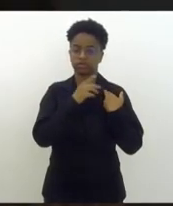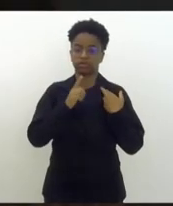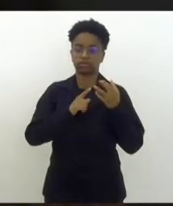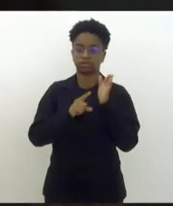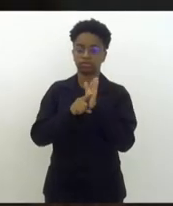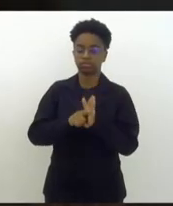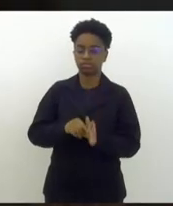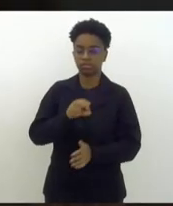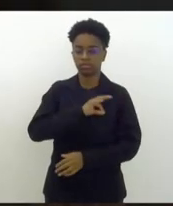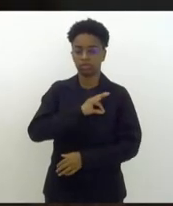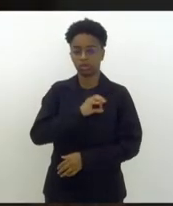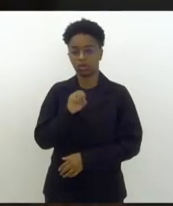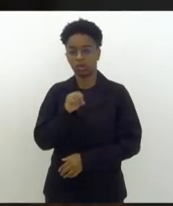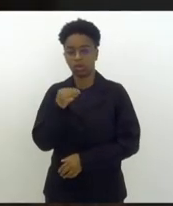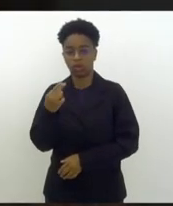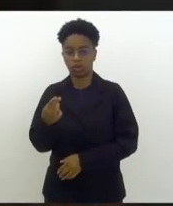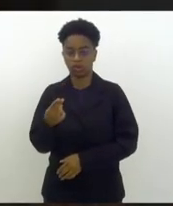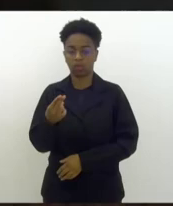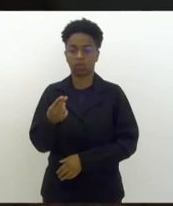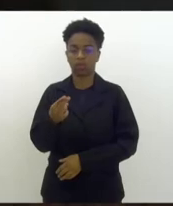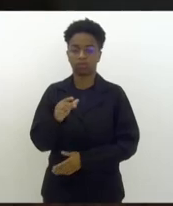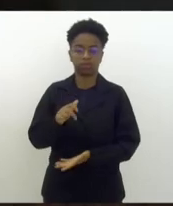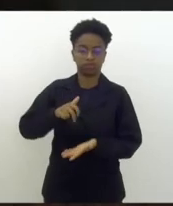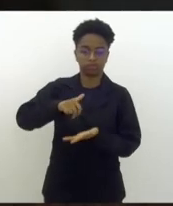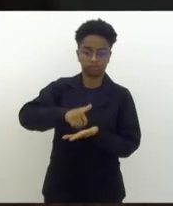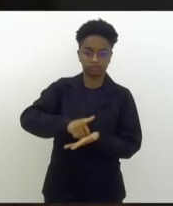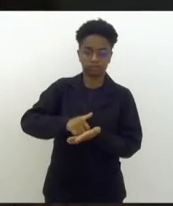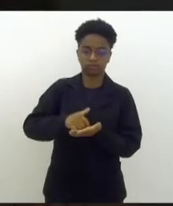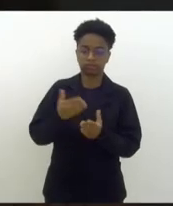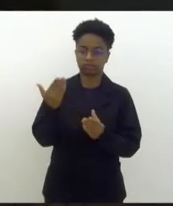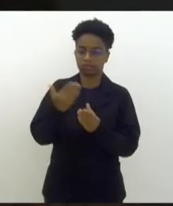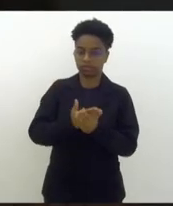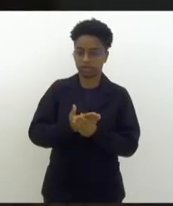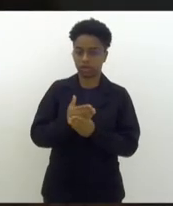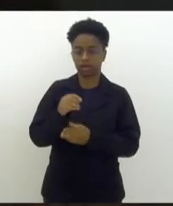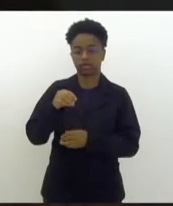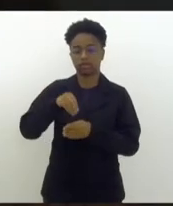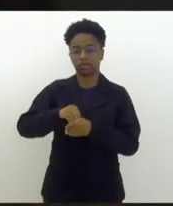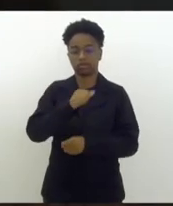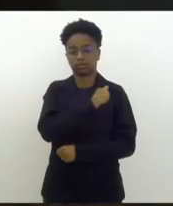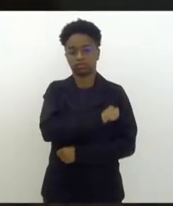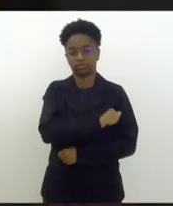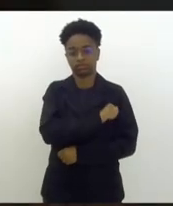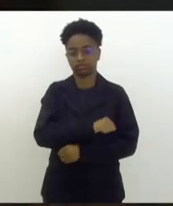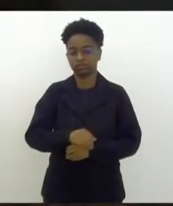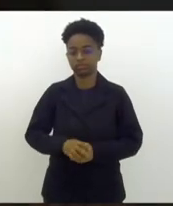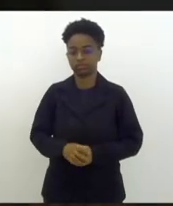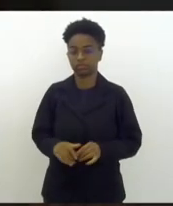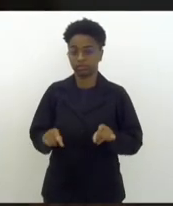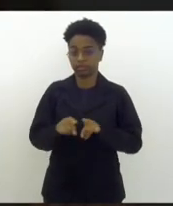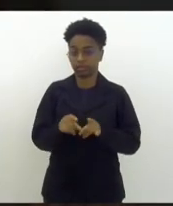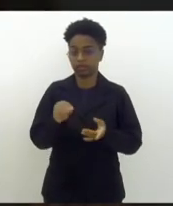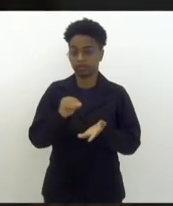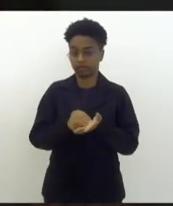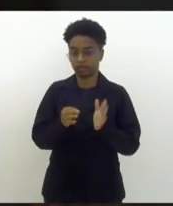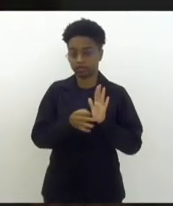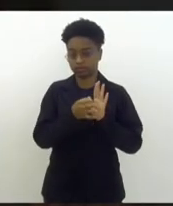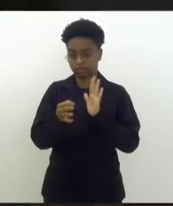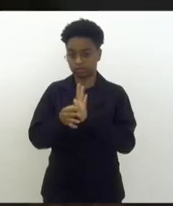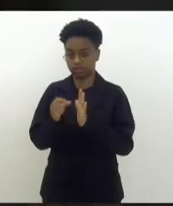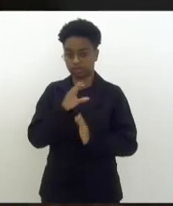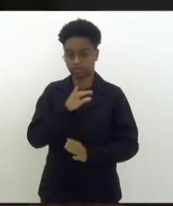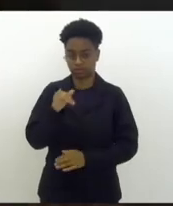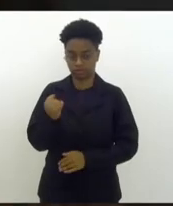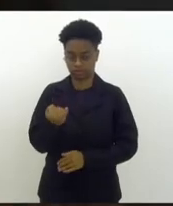policiais e ou Condenados em ação penal no âmbito do Estado do Rio de Janeiro vendendo de pareceres das comissões Constituição